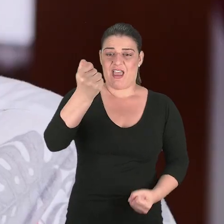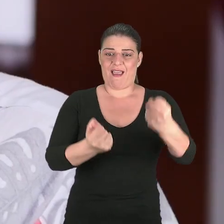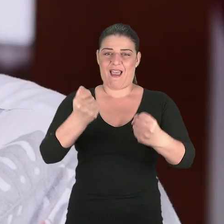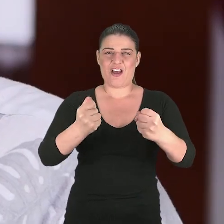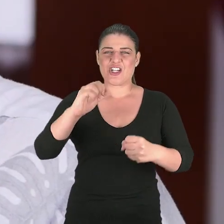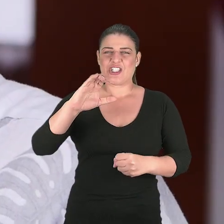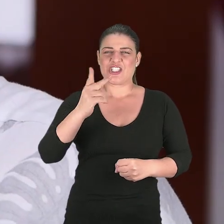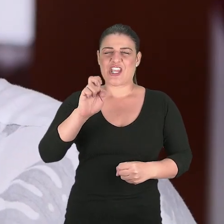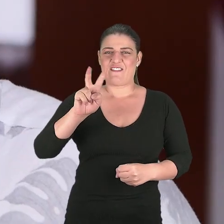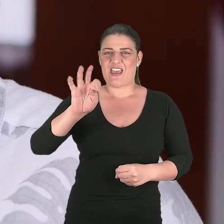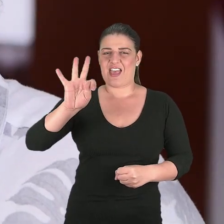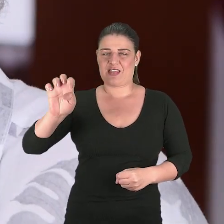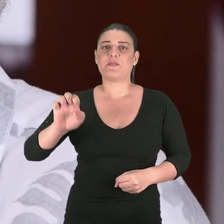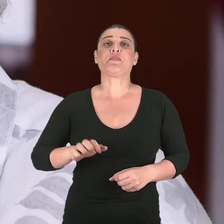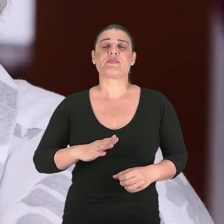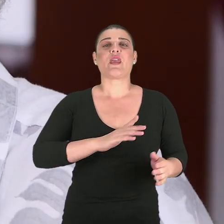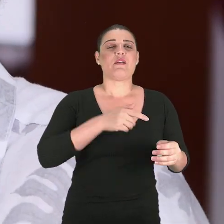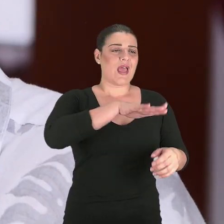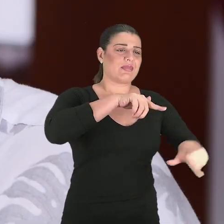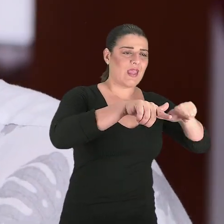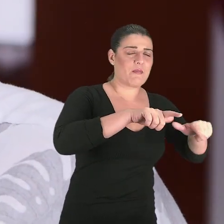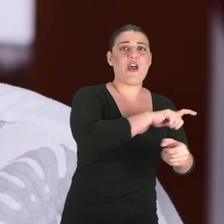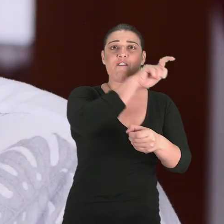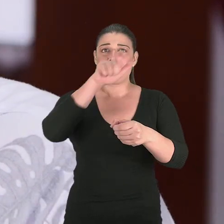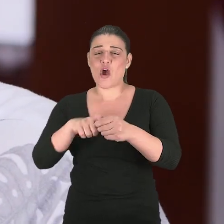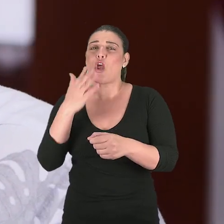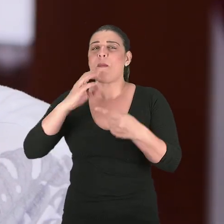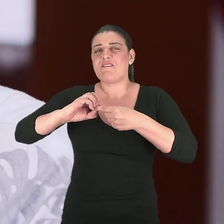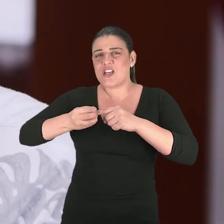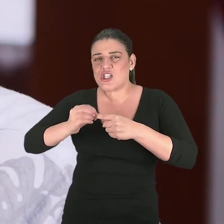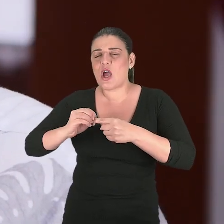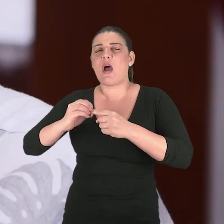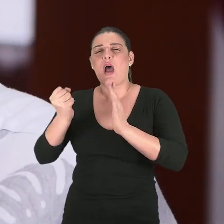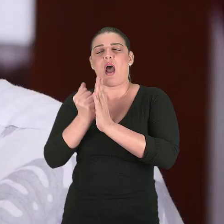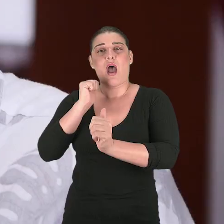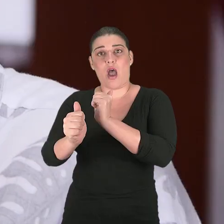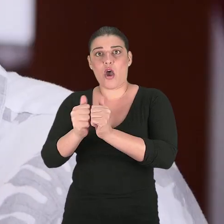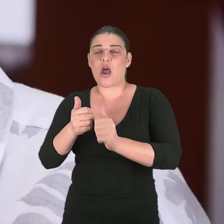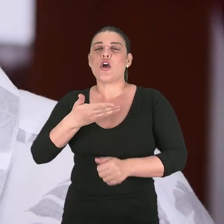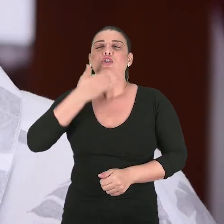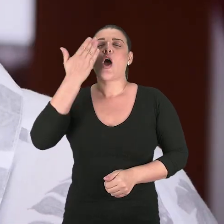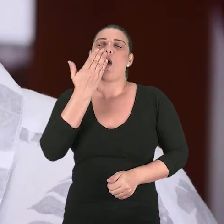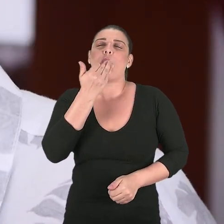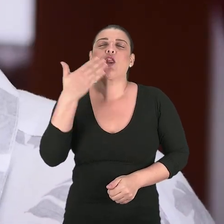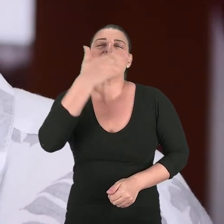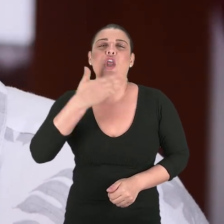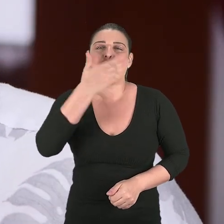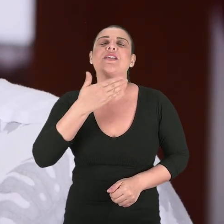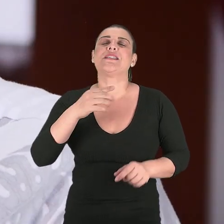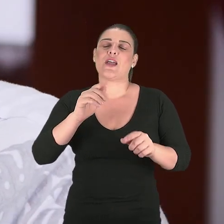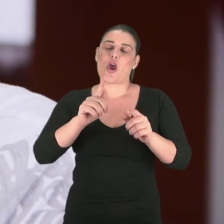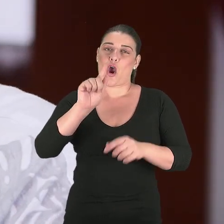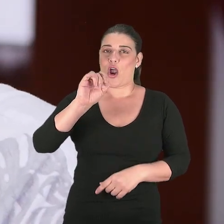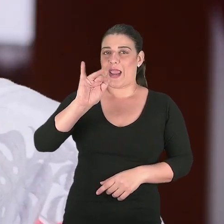trabalha, depois voltar para o almoço, comer feijoada bordão com arroz camil, e na sobremesa goiabada cascão, ouvir Robertinho do